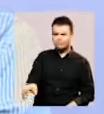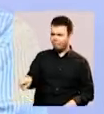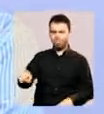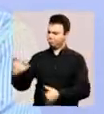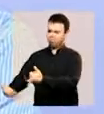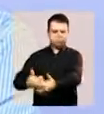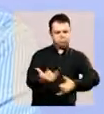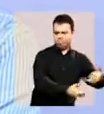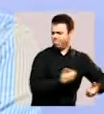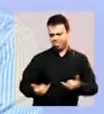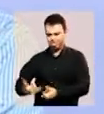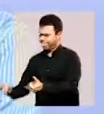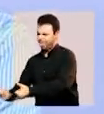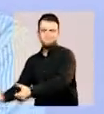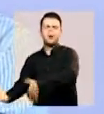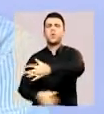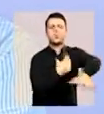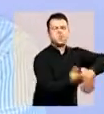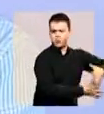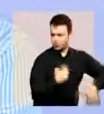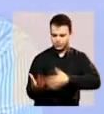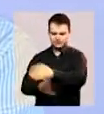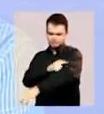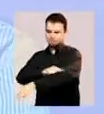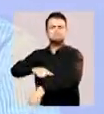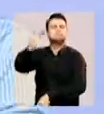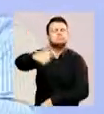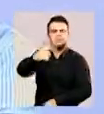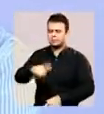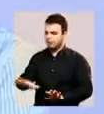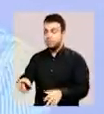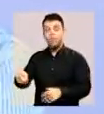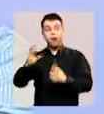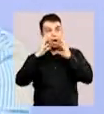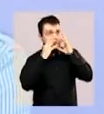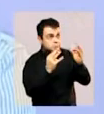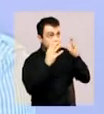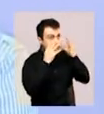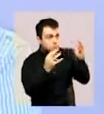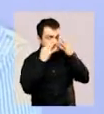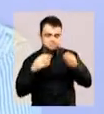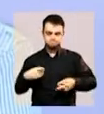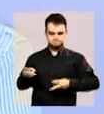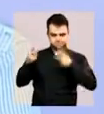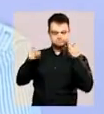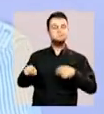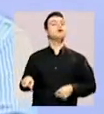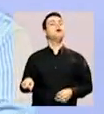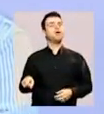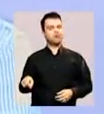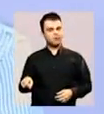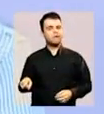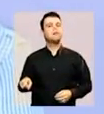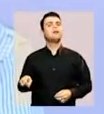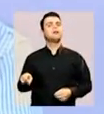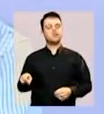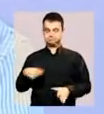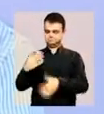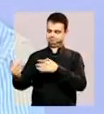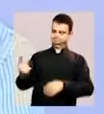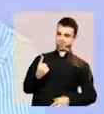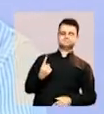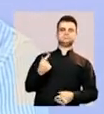arteira, assim, que fazia muita bagunça, mas que ela sempre estava participando, sempre se envolvendo. Aí e me aparece